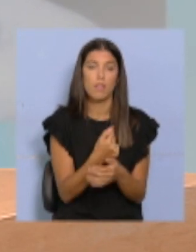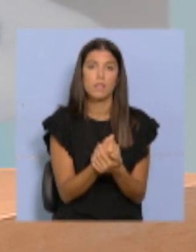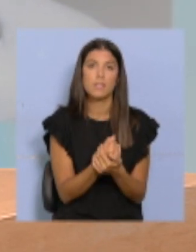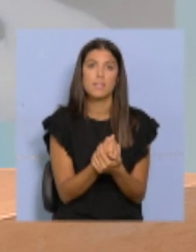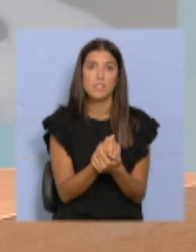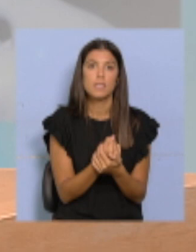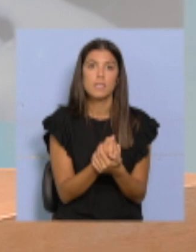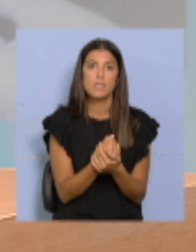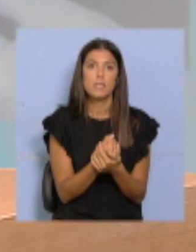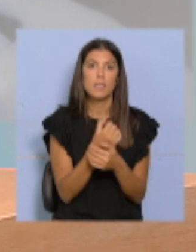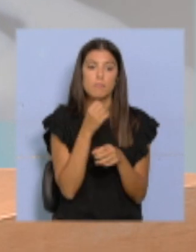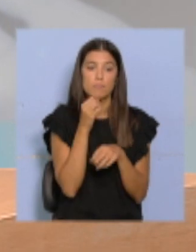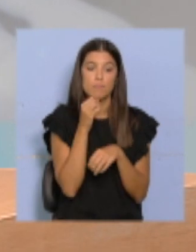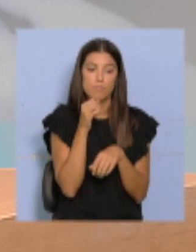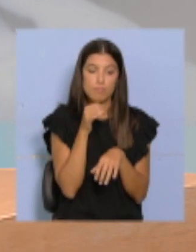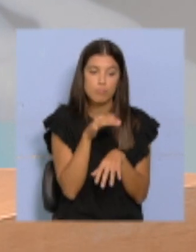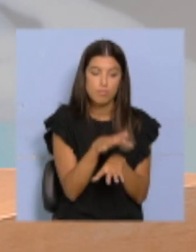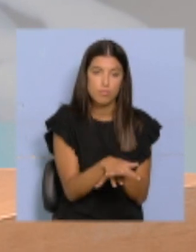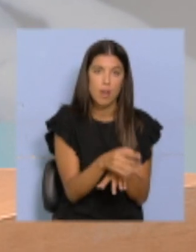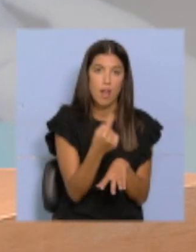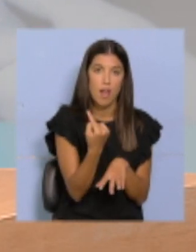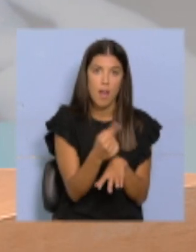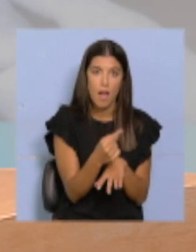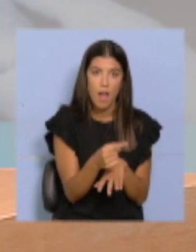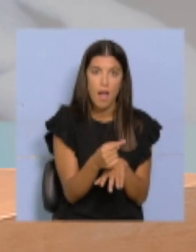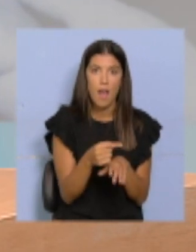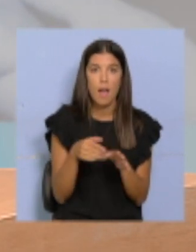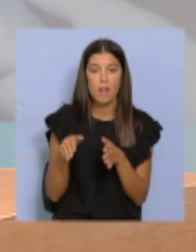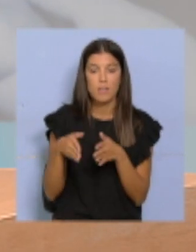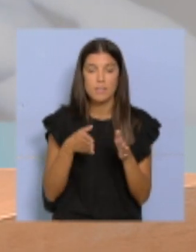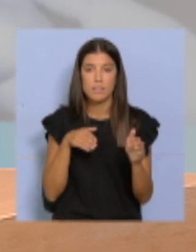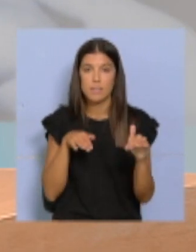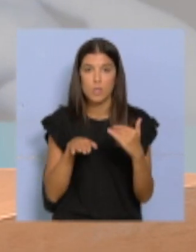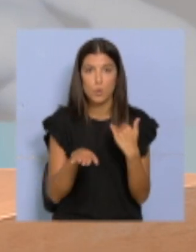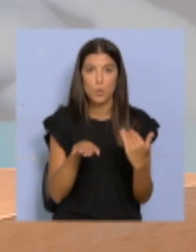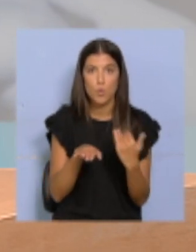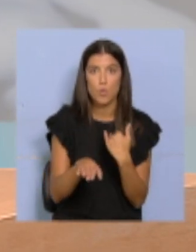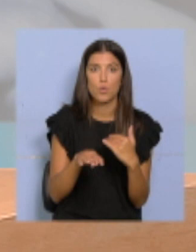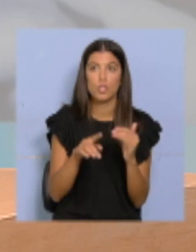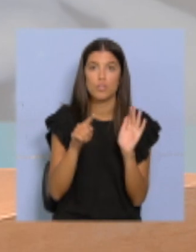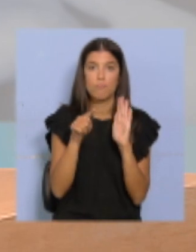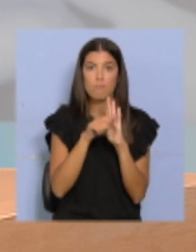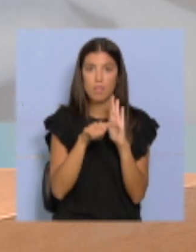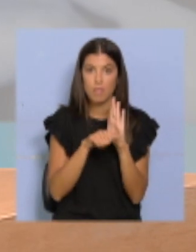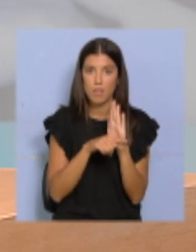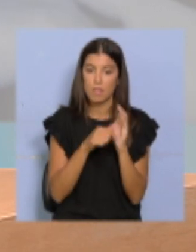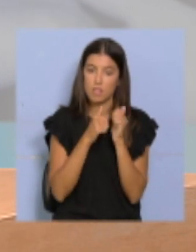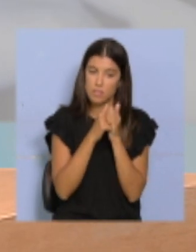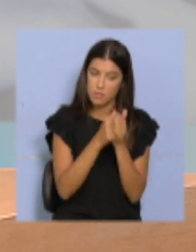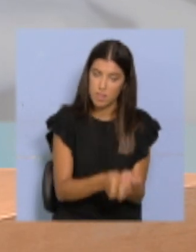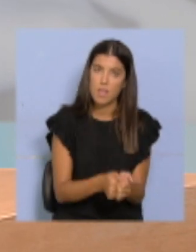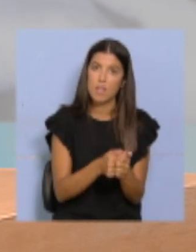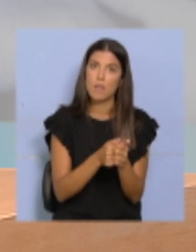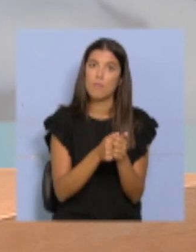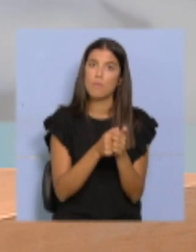passar essa mensagem de que existem circuitos, nós temos as medidas implementadas, portanto tudo está de acordo com aquilo